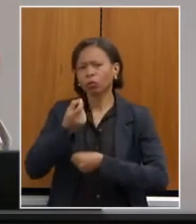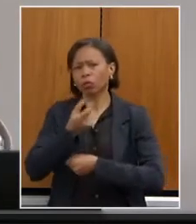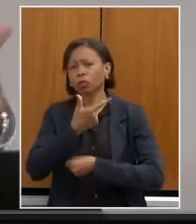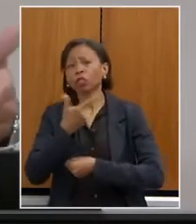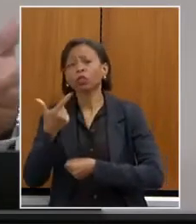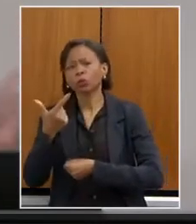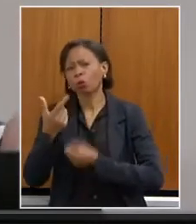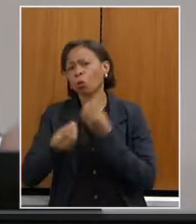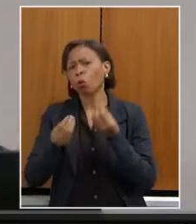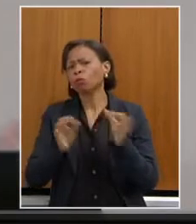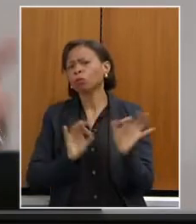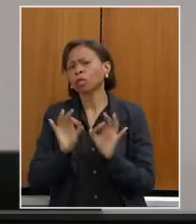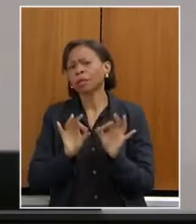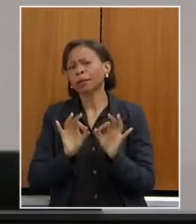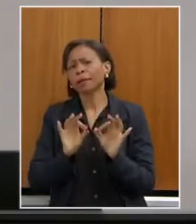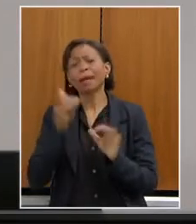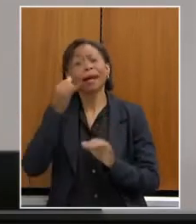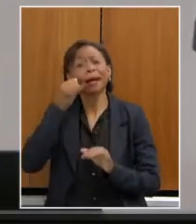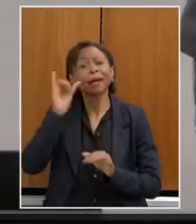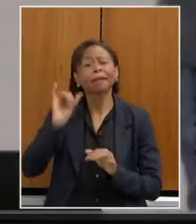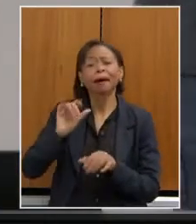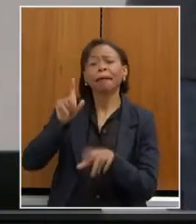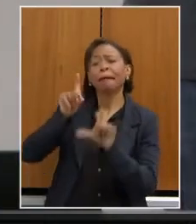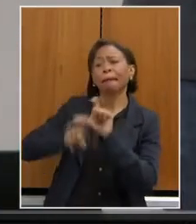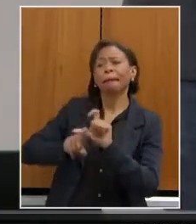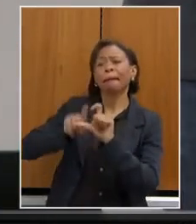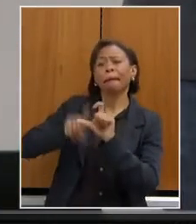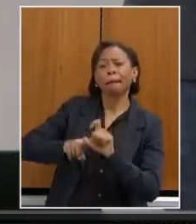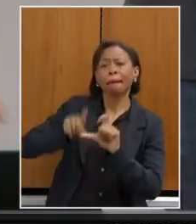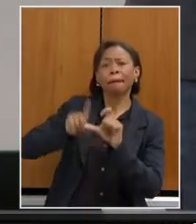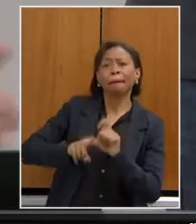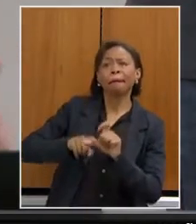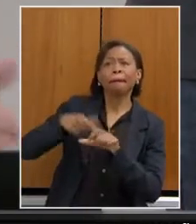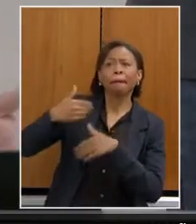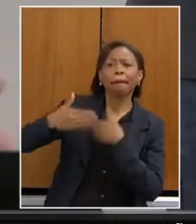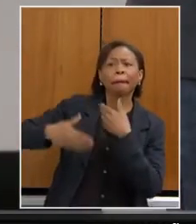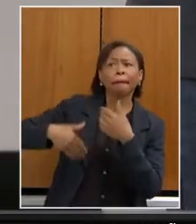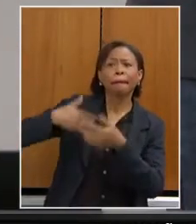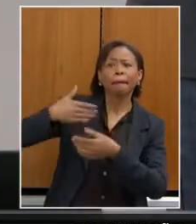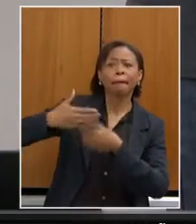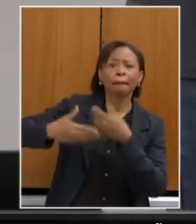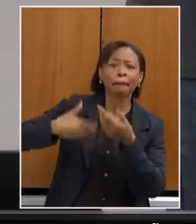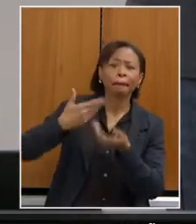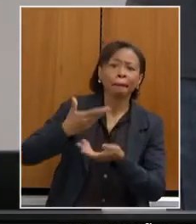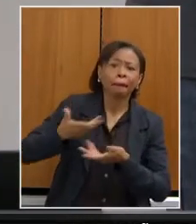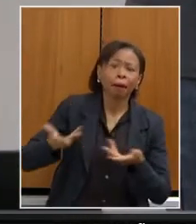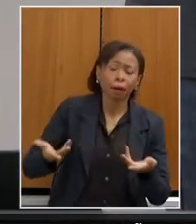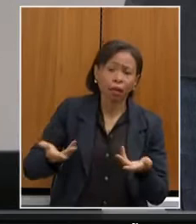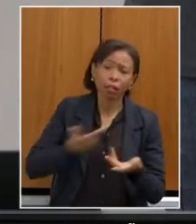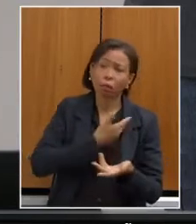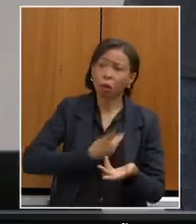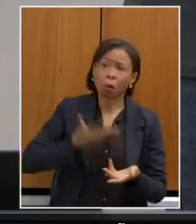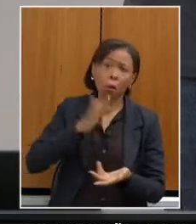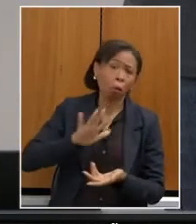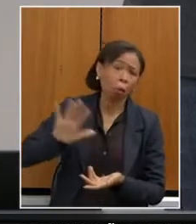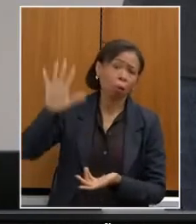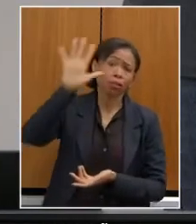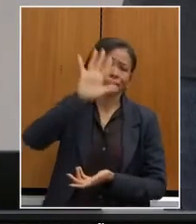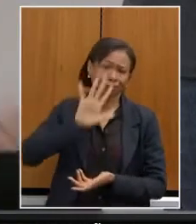dependamos exclusivamente desse processo que anda meio atrasado nacionalmente?